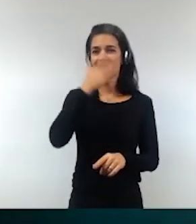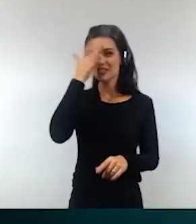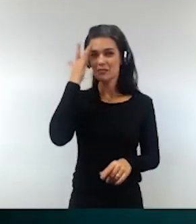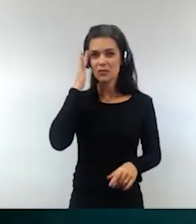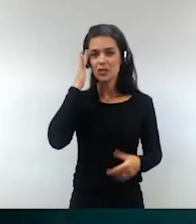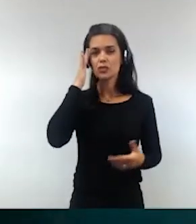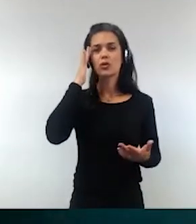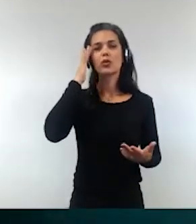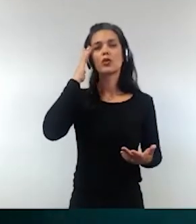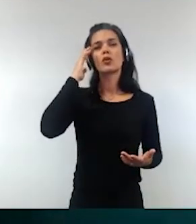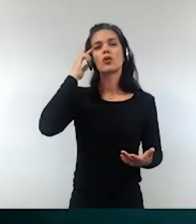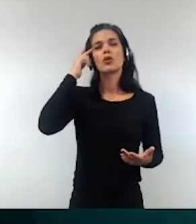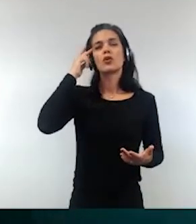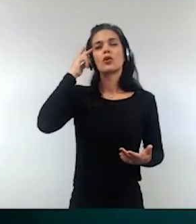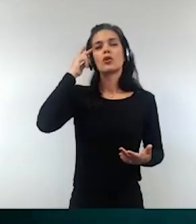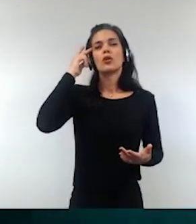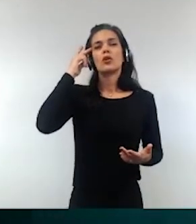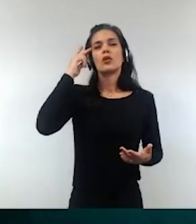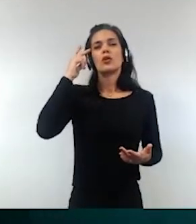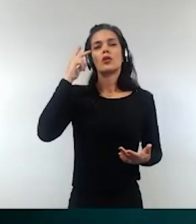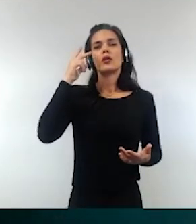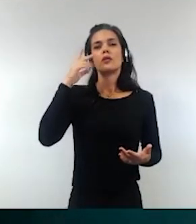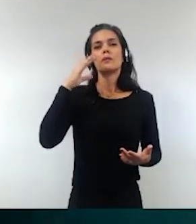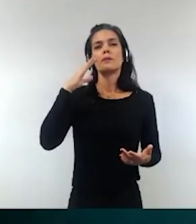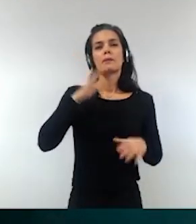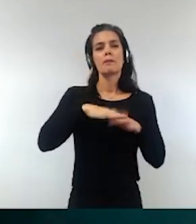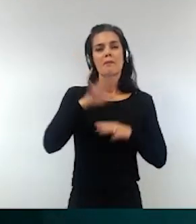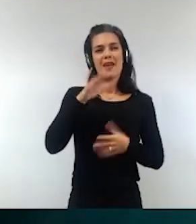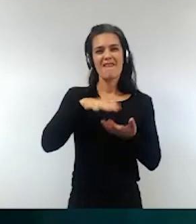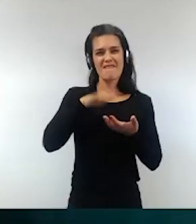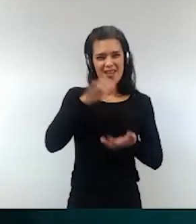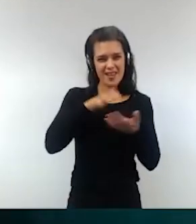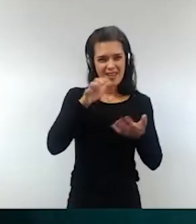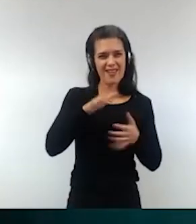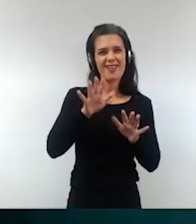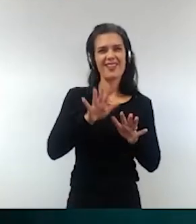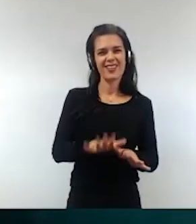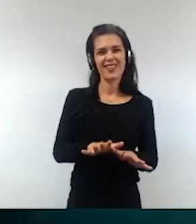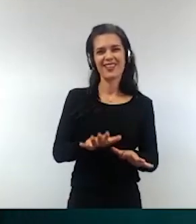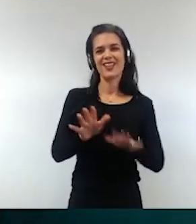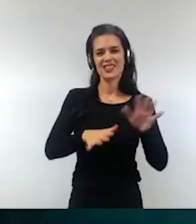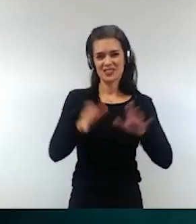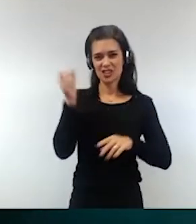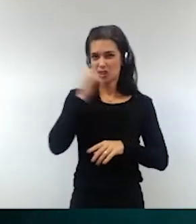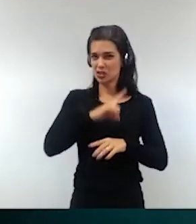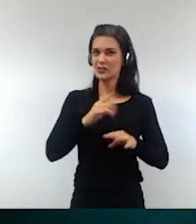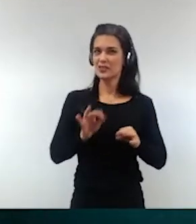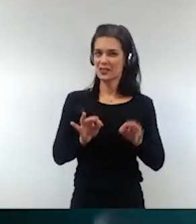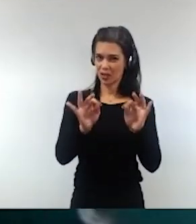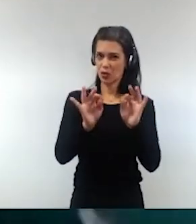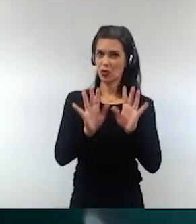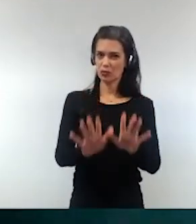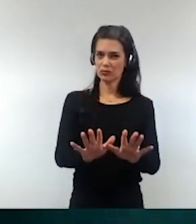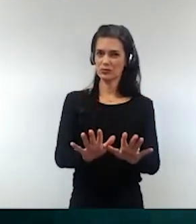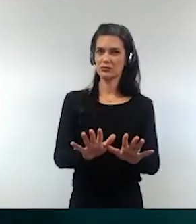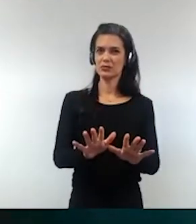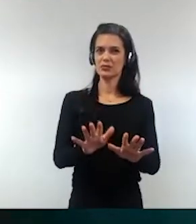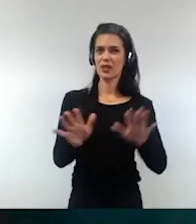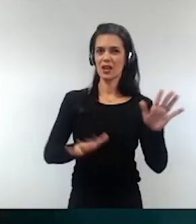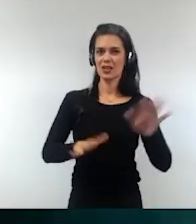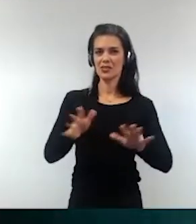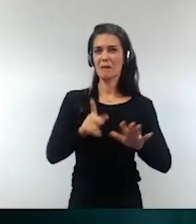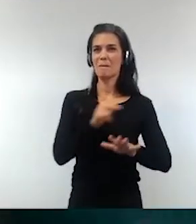foram mais, né? A gente está falando das pessoas mais idosas ou com mais idade. Eu senti essa dificuldade. Então, às vezes, um presidente